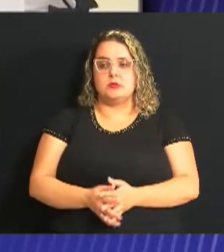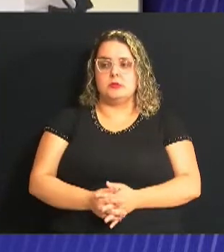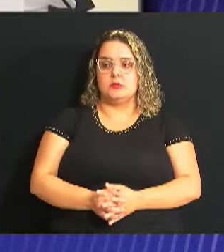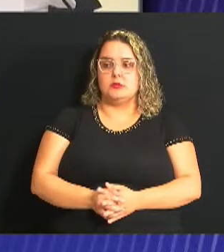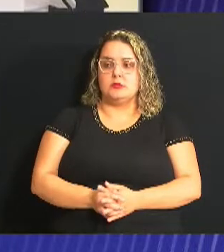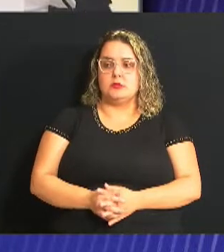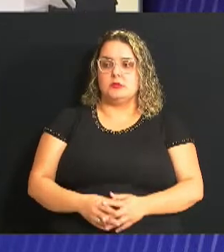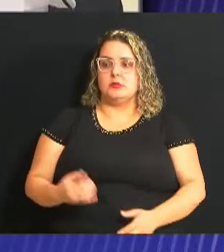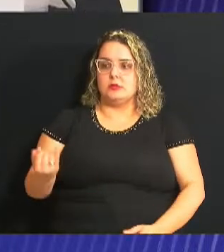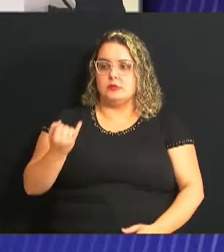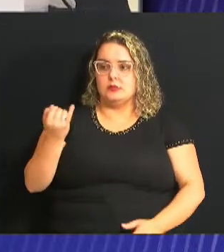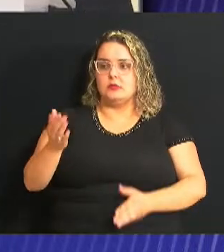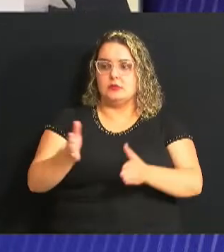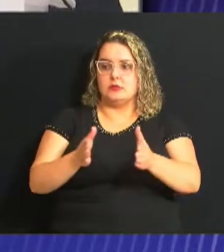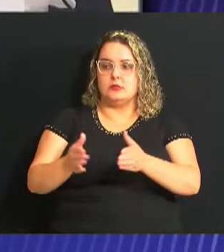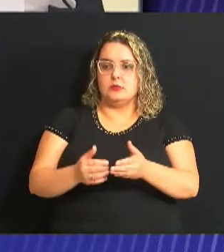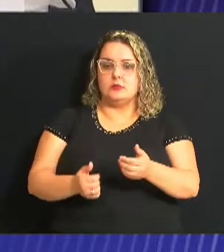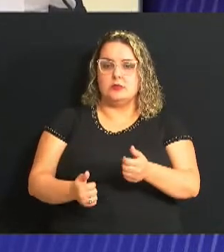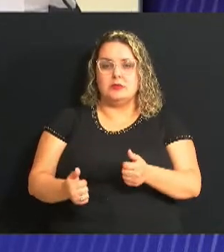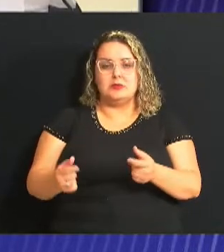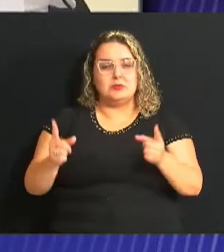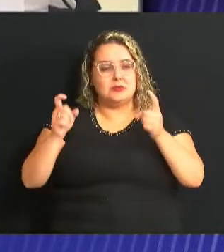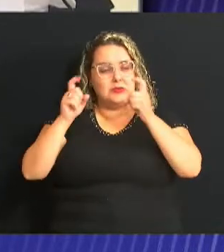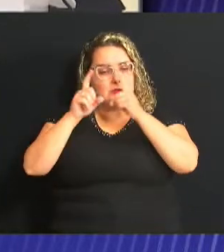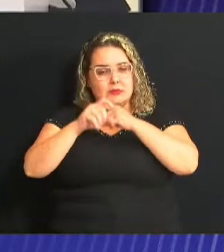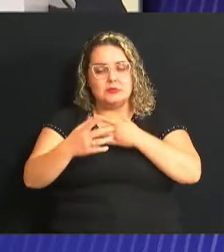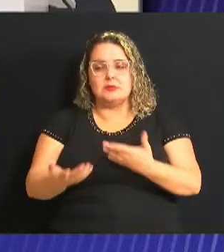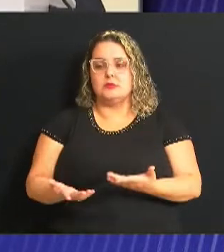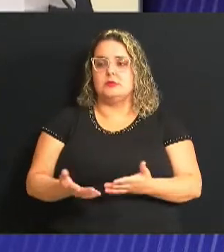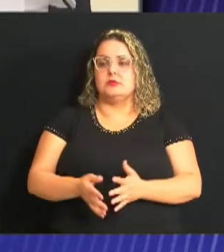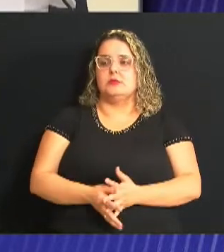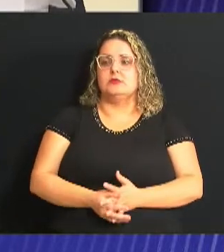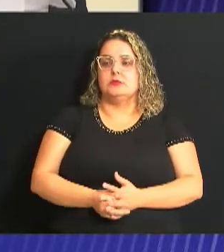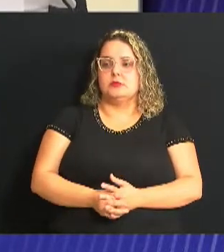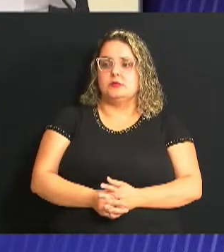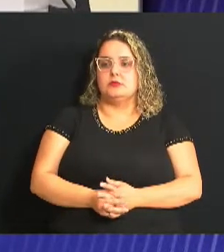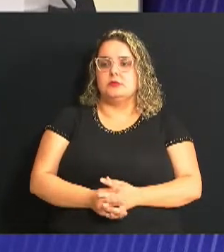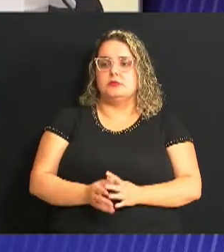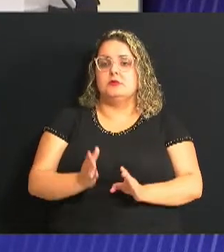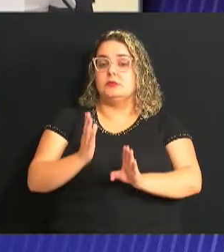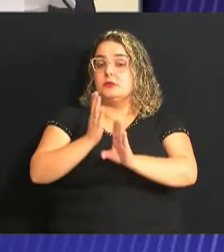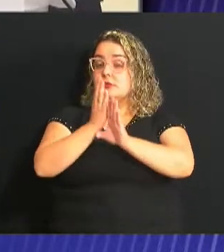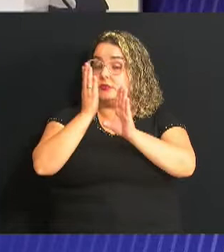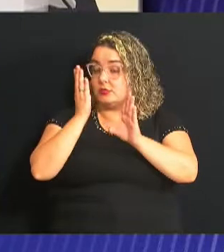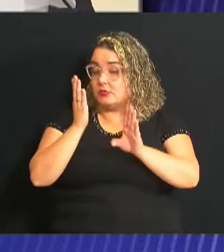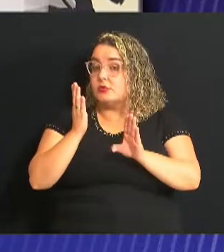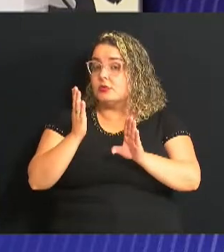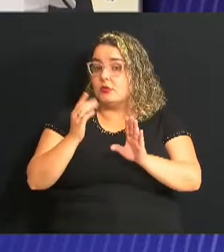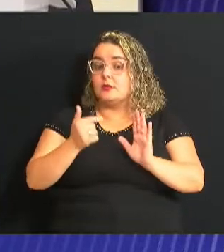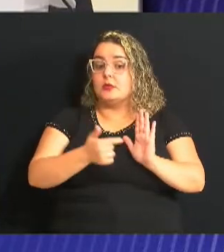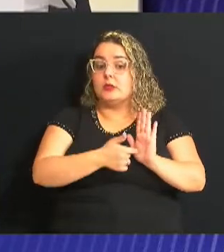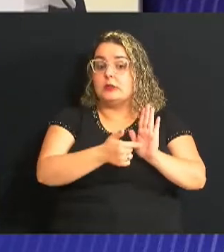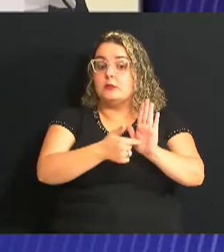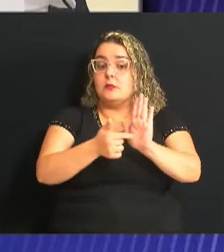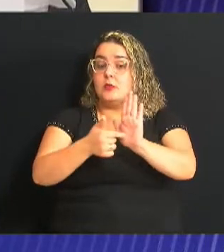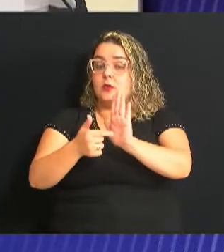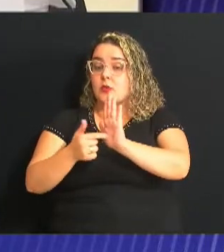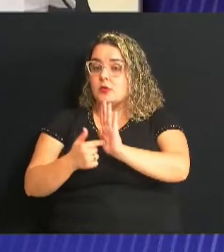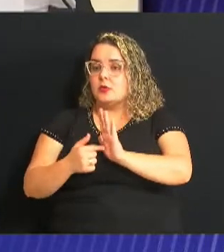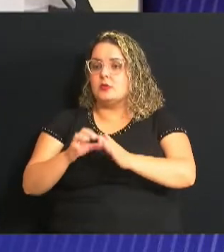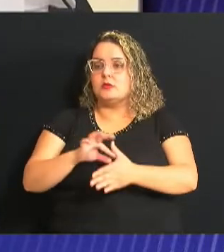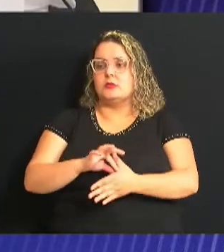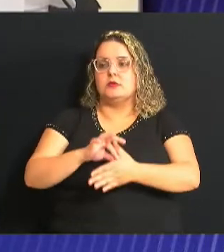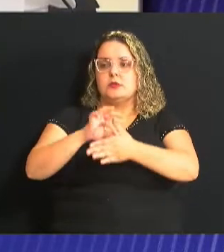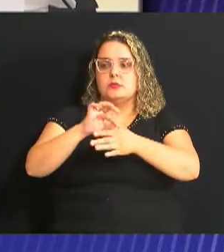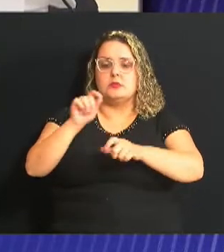Interessante, são em momentos de crise que a gente descobre, que se revela